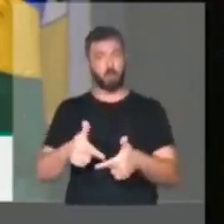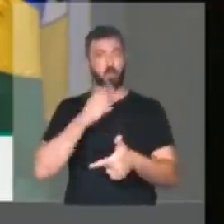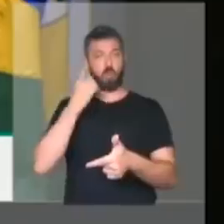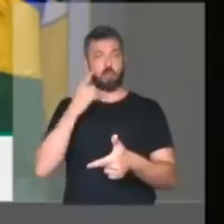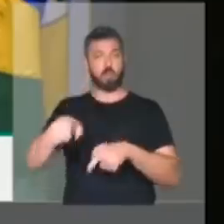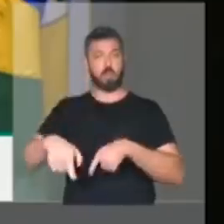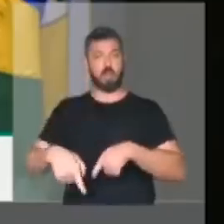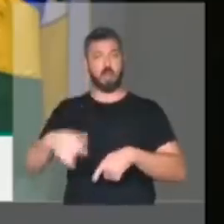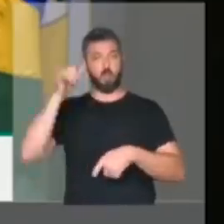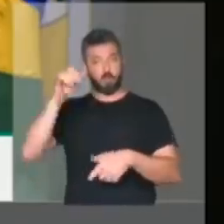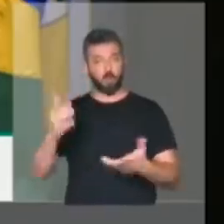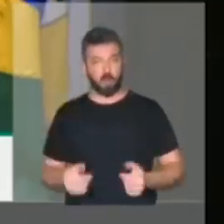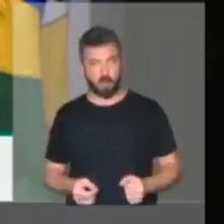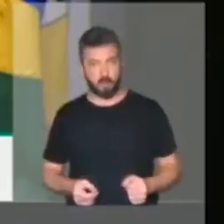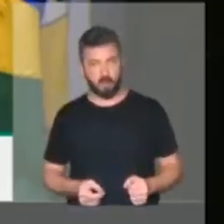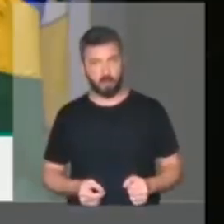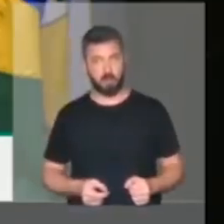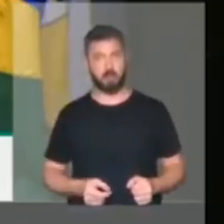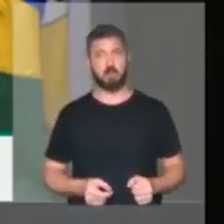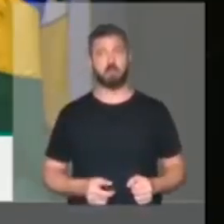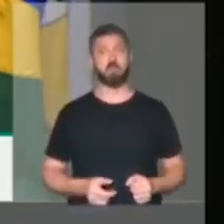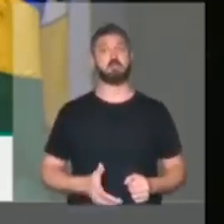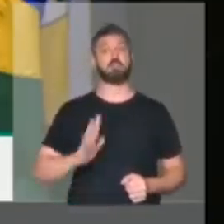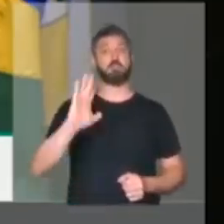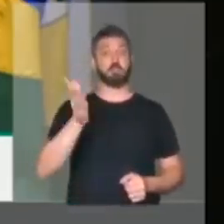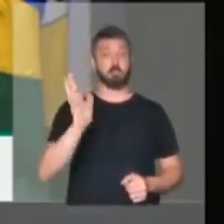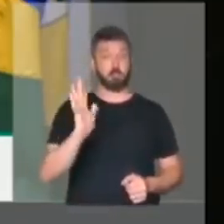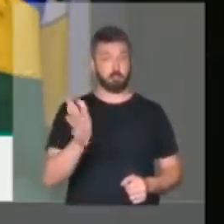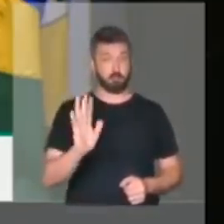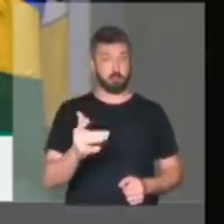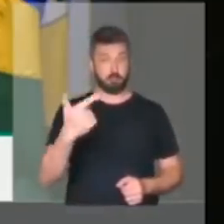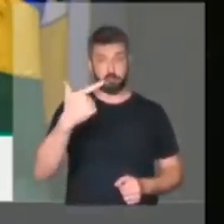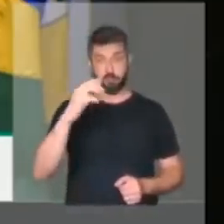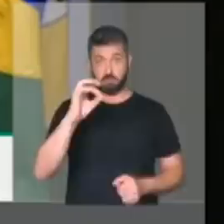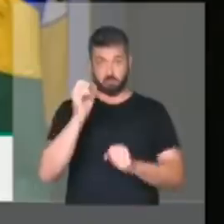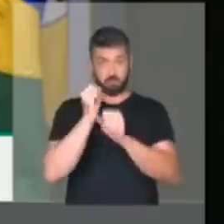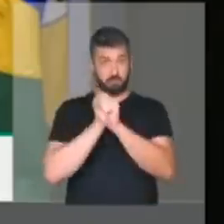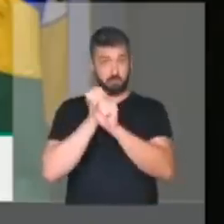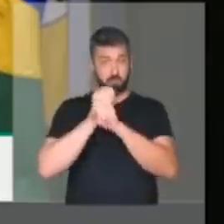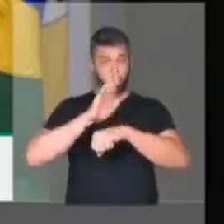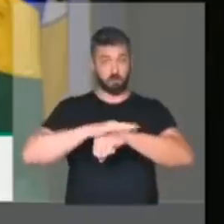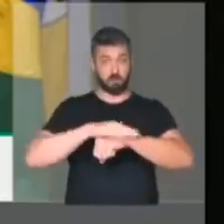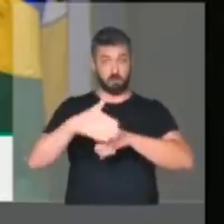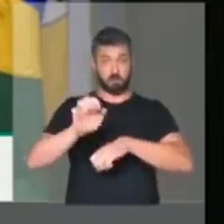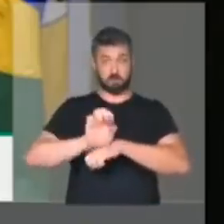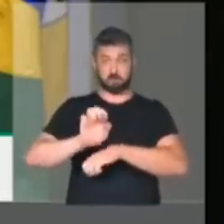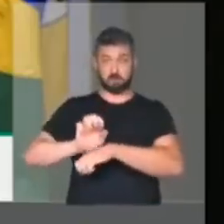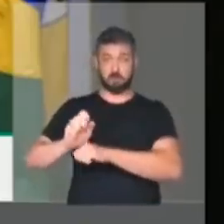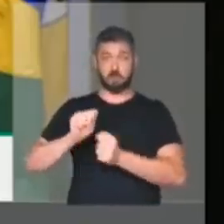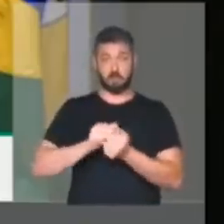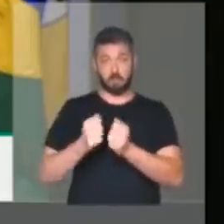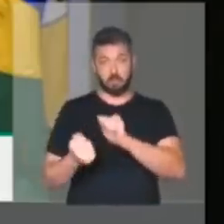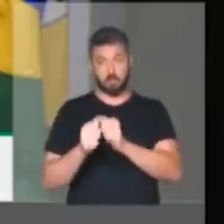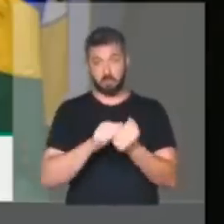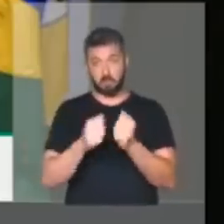Parlamentar da Agropecuária. Já há mais de 20 anos nós demos o prazo para os estados se